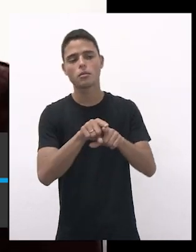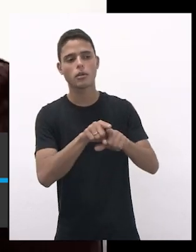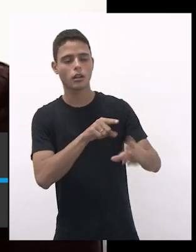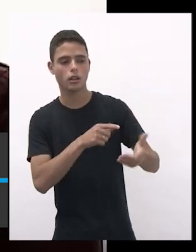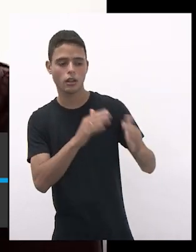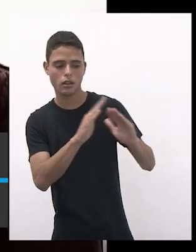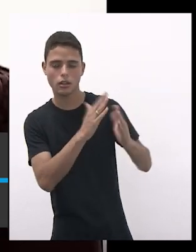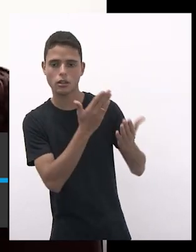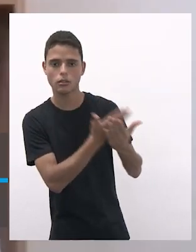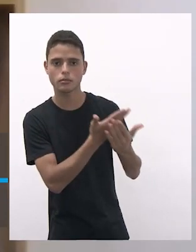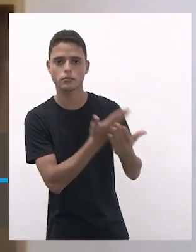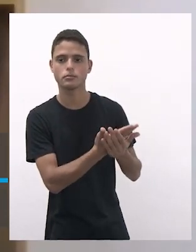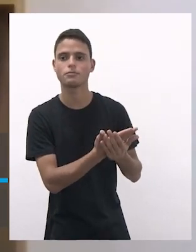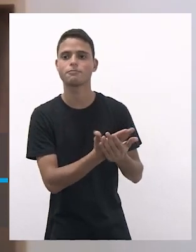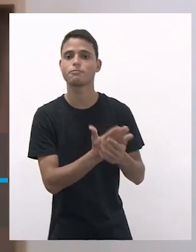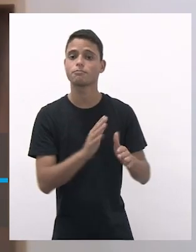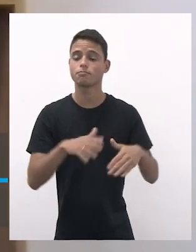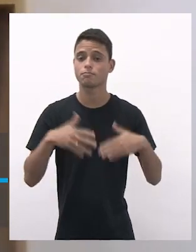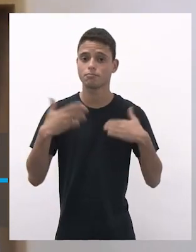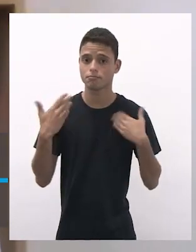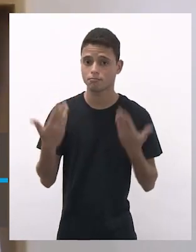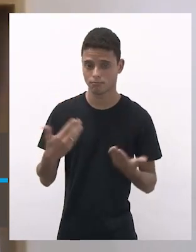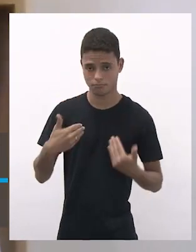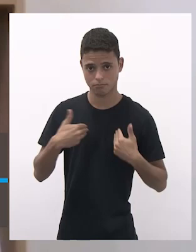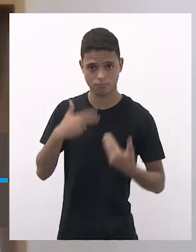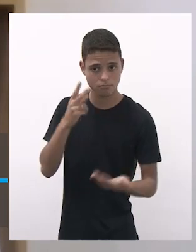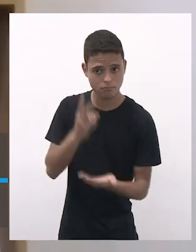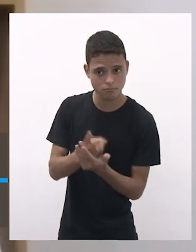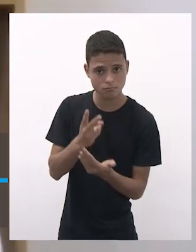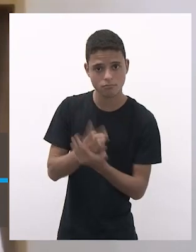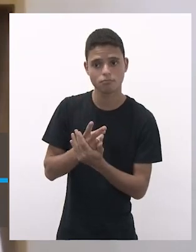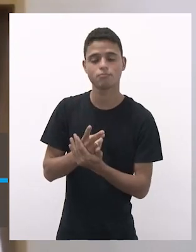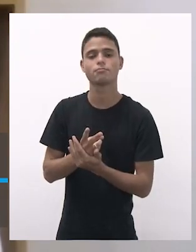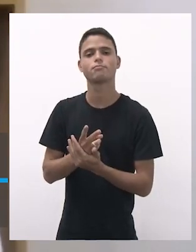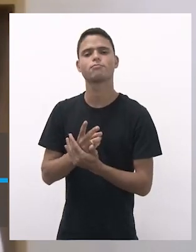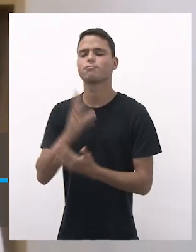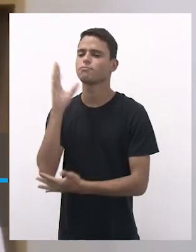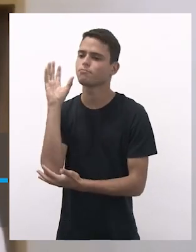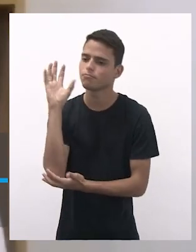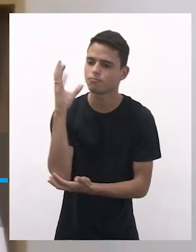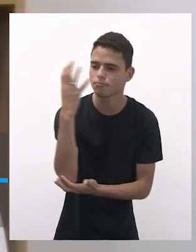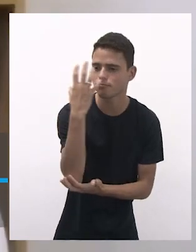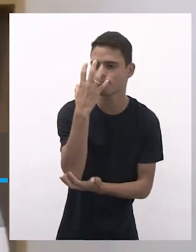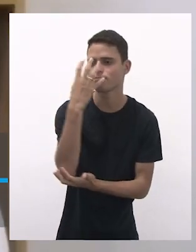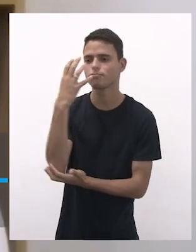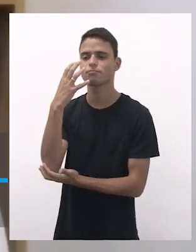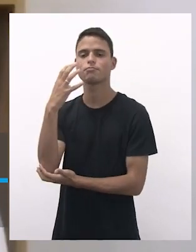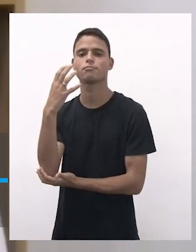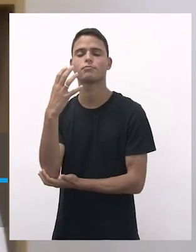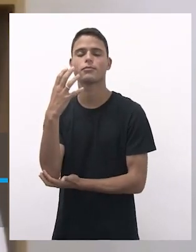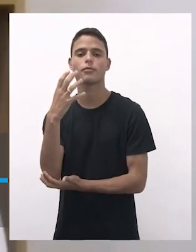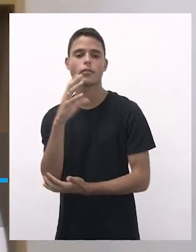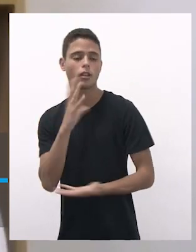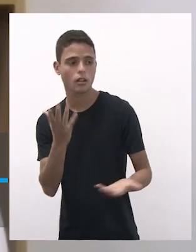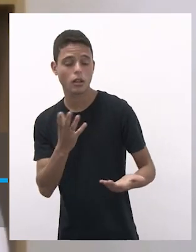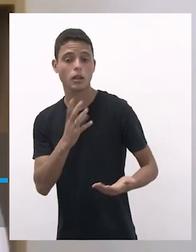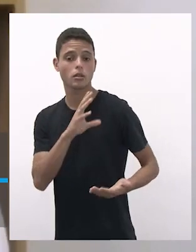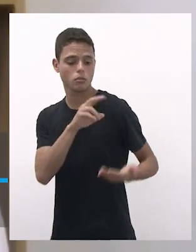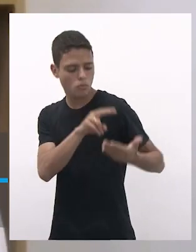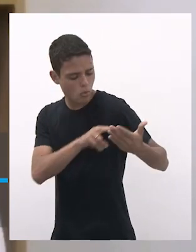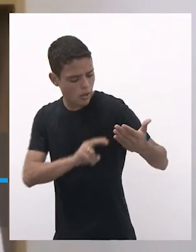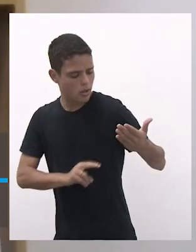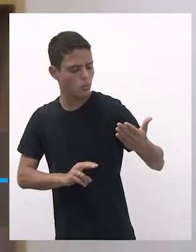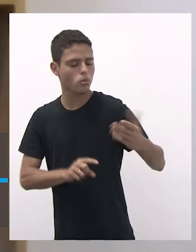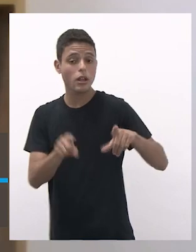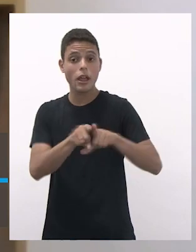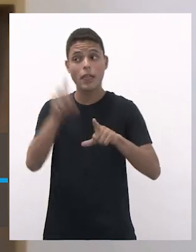acadêmica. Bom, eu sempre fui apaixonada por leitura. Eu lembro o primeiro livro assim